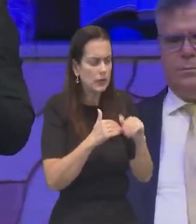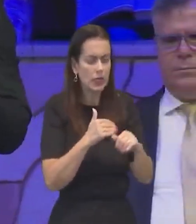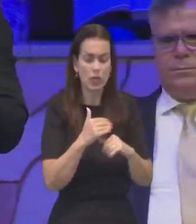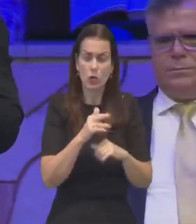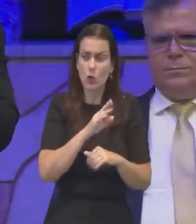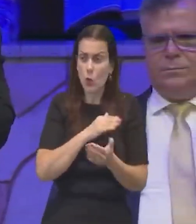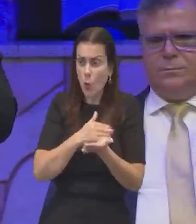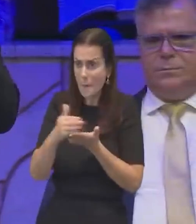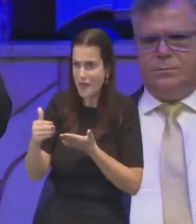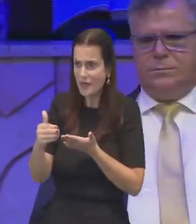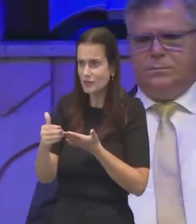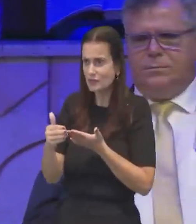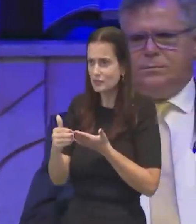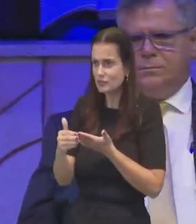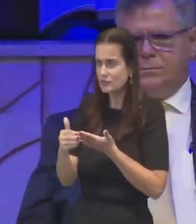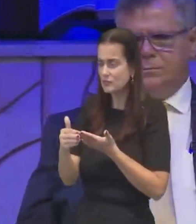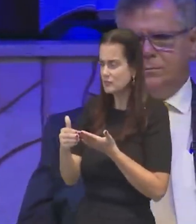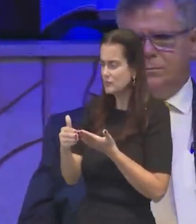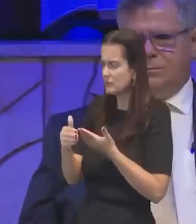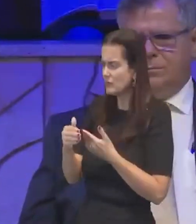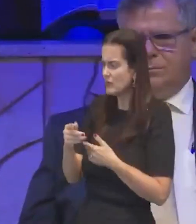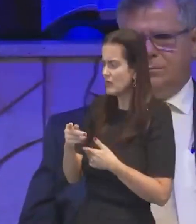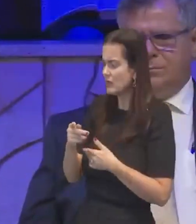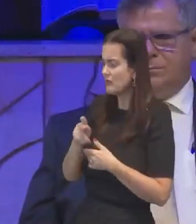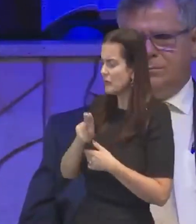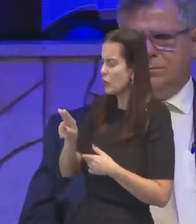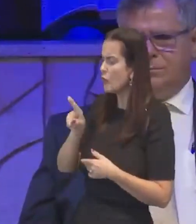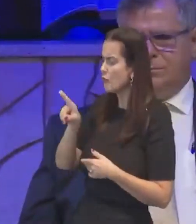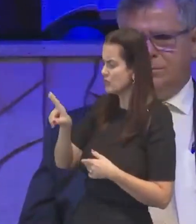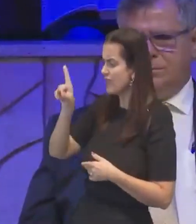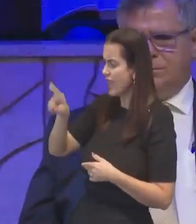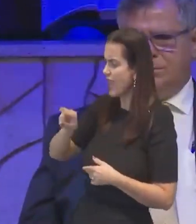diálogo judeu: você é um judeu?